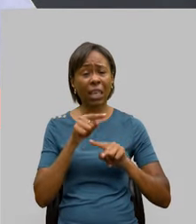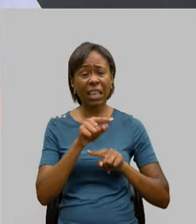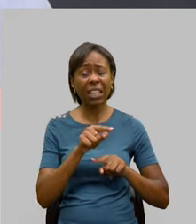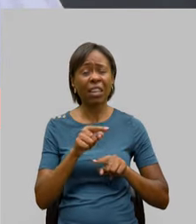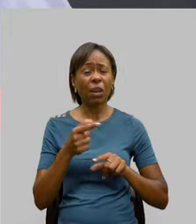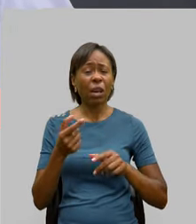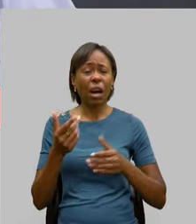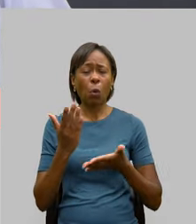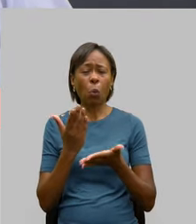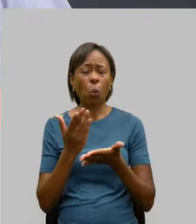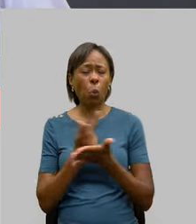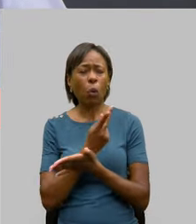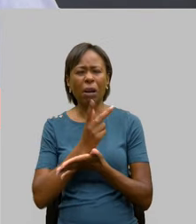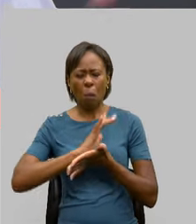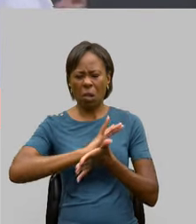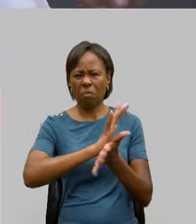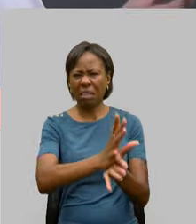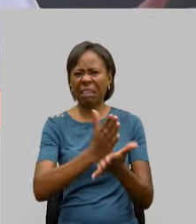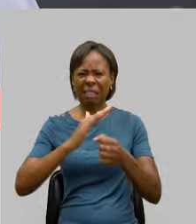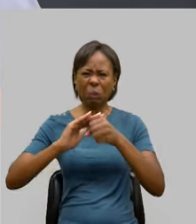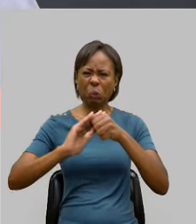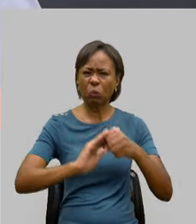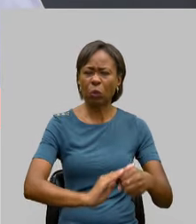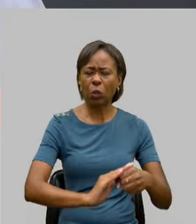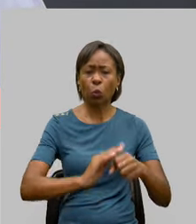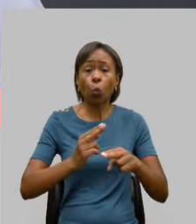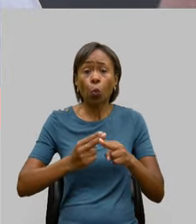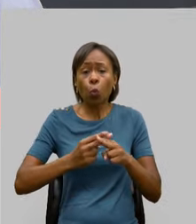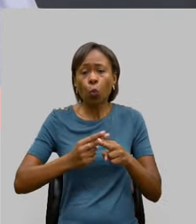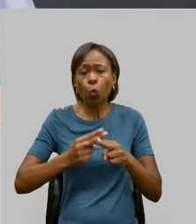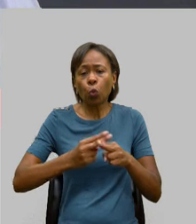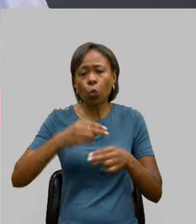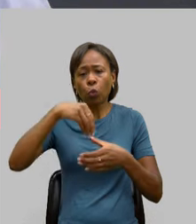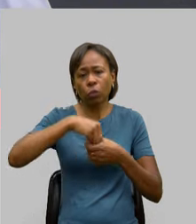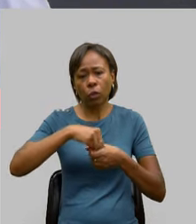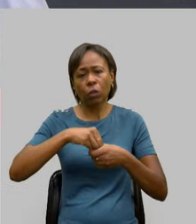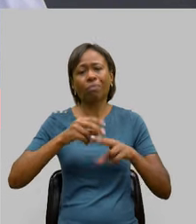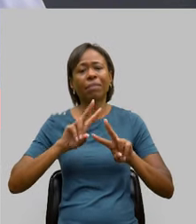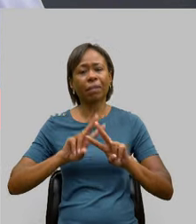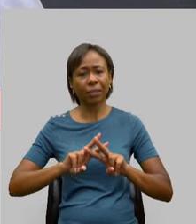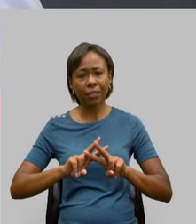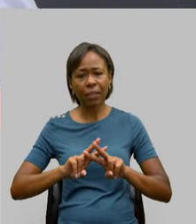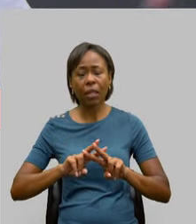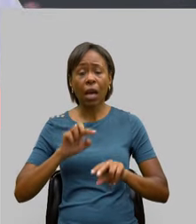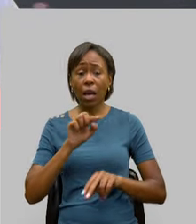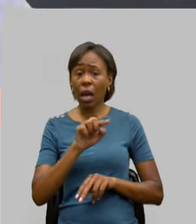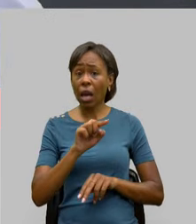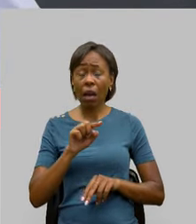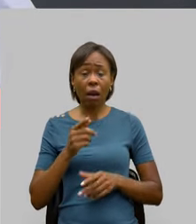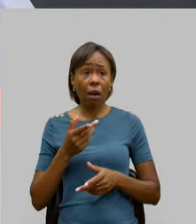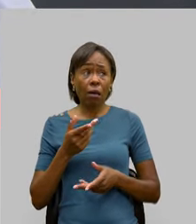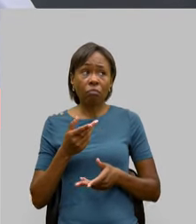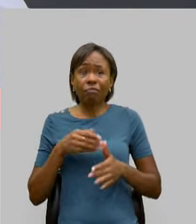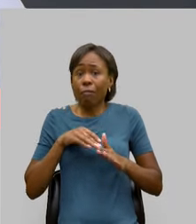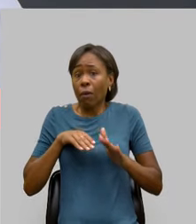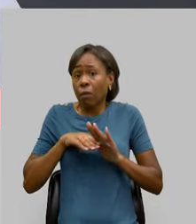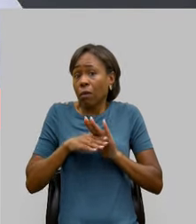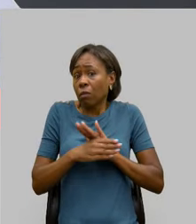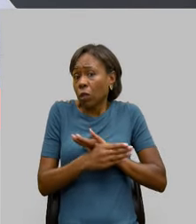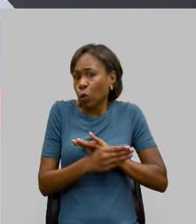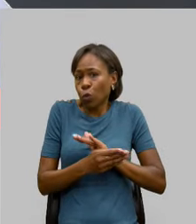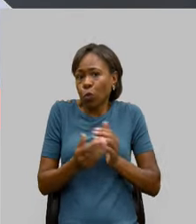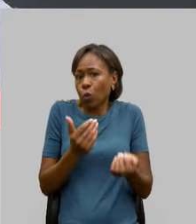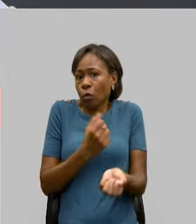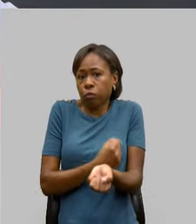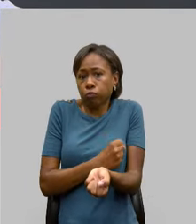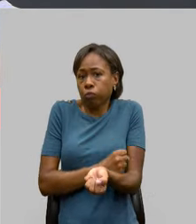presídio um homem que não tem vício nenhum meu marido é só trabalhar e me ajudar a